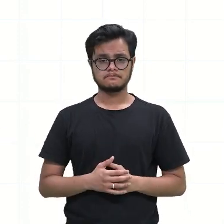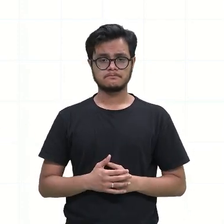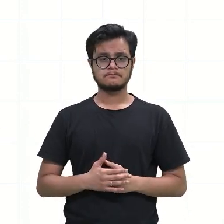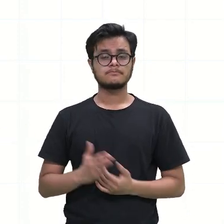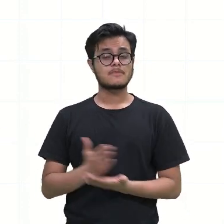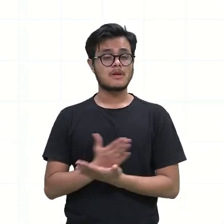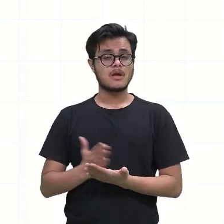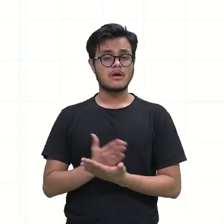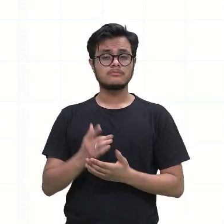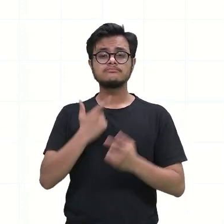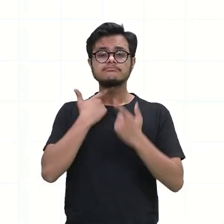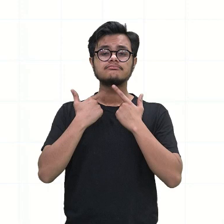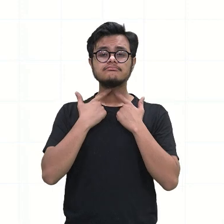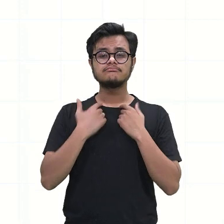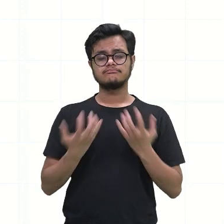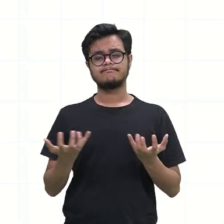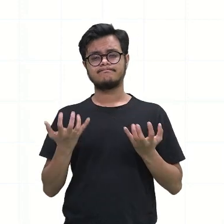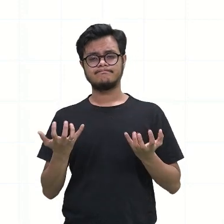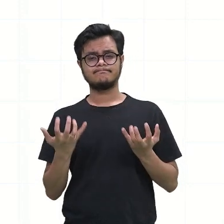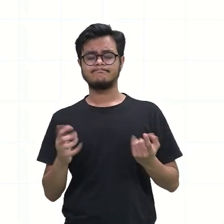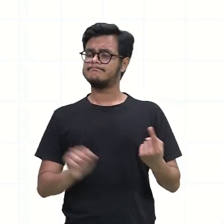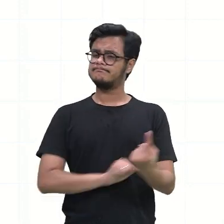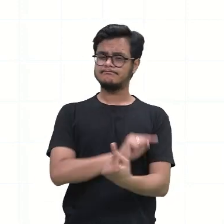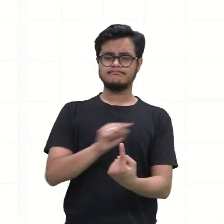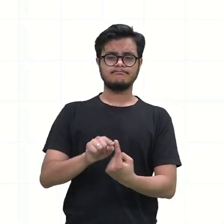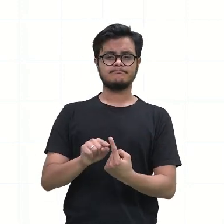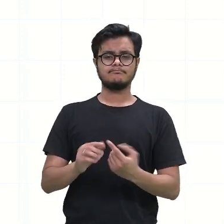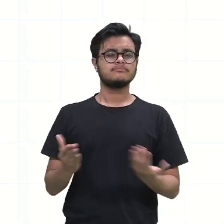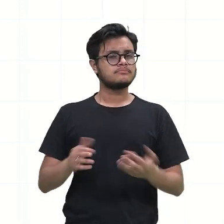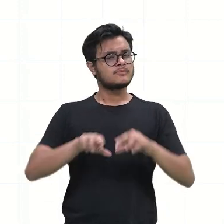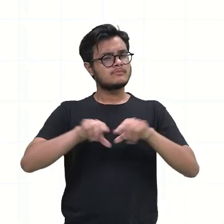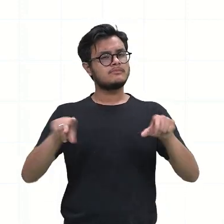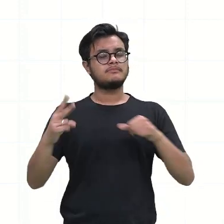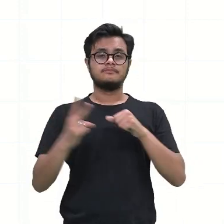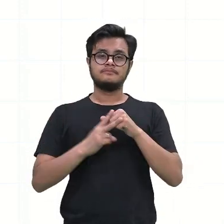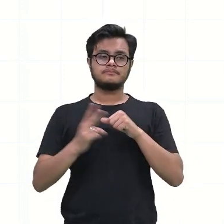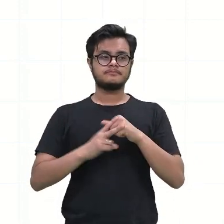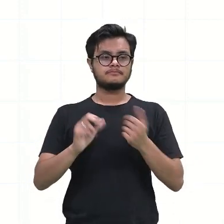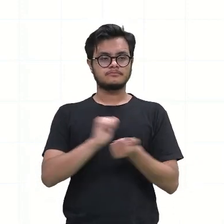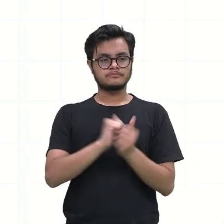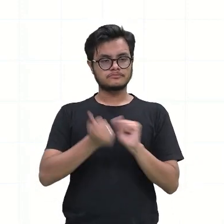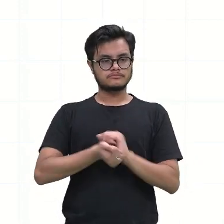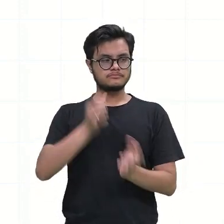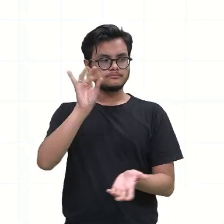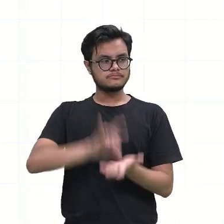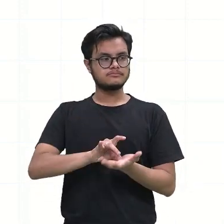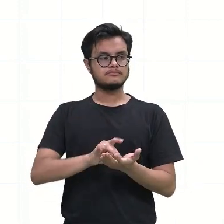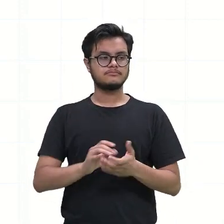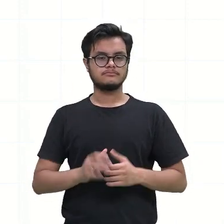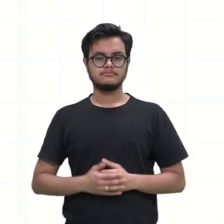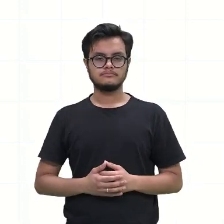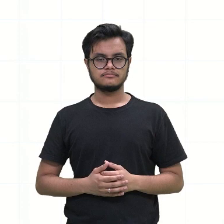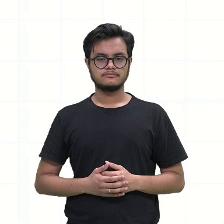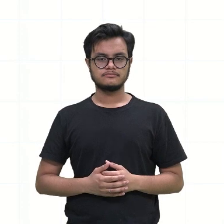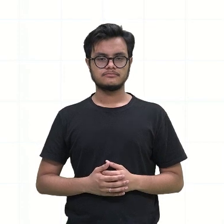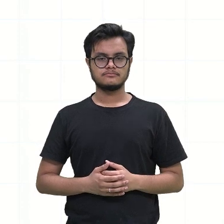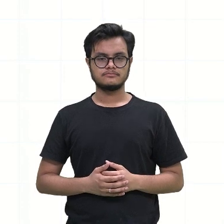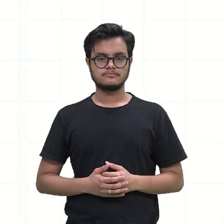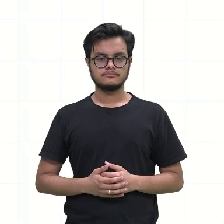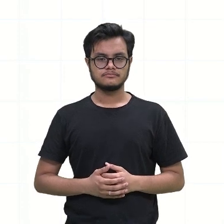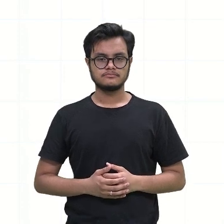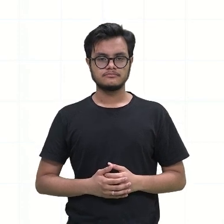também, aspirar, almejar, são diversos processos que os verbos vão indicar, ok? Muito bem, vamos